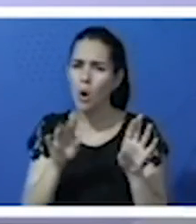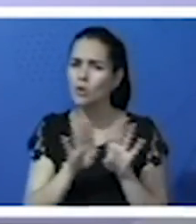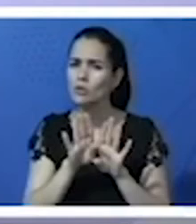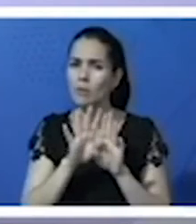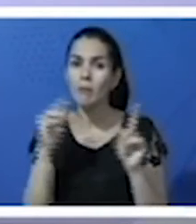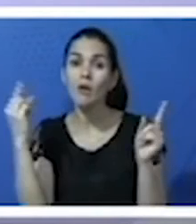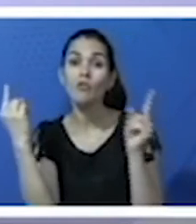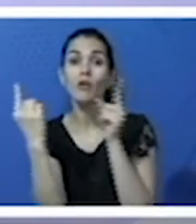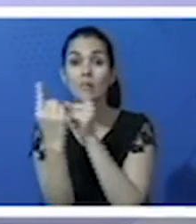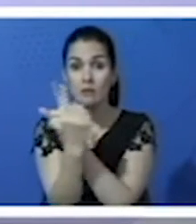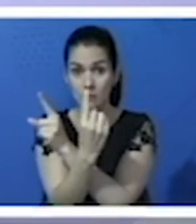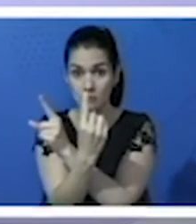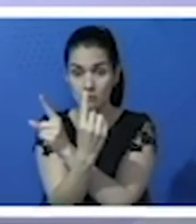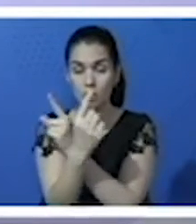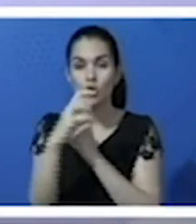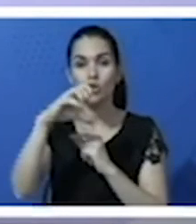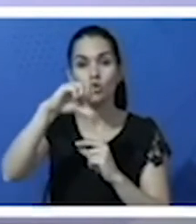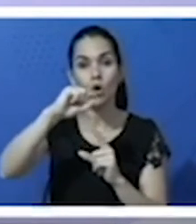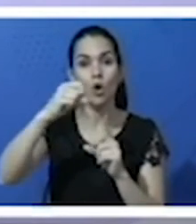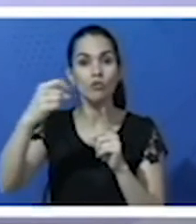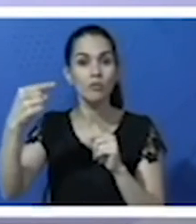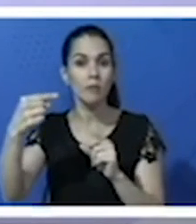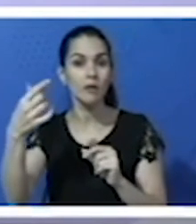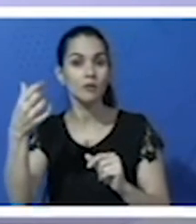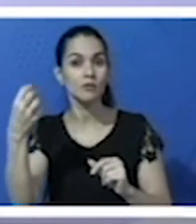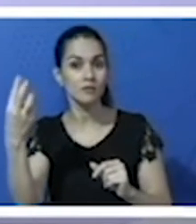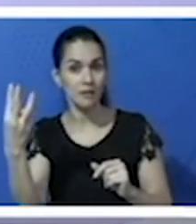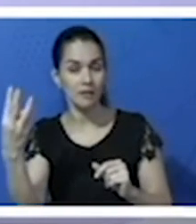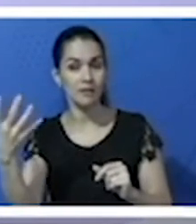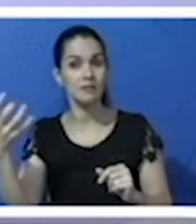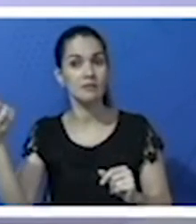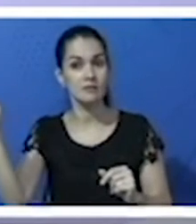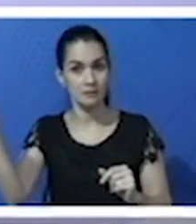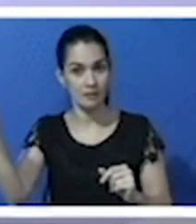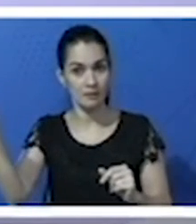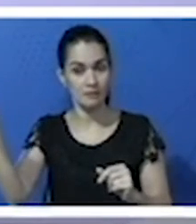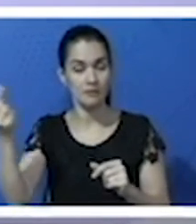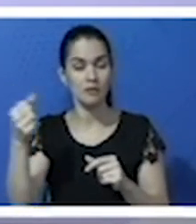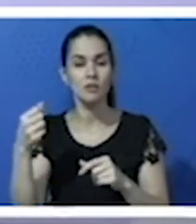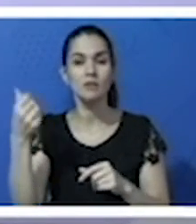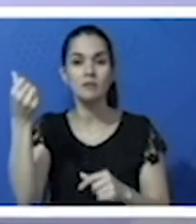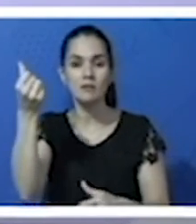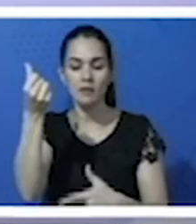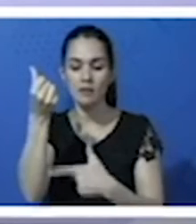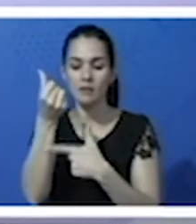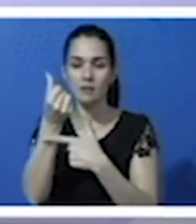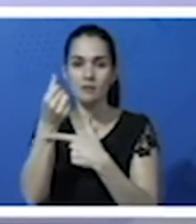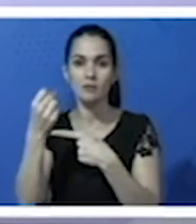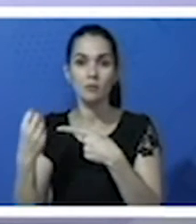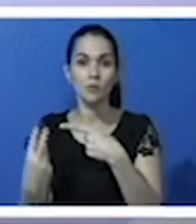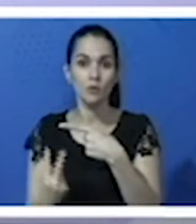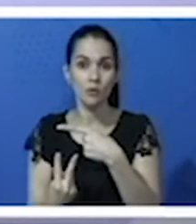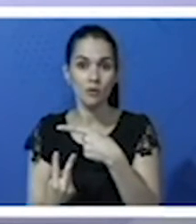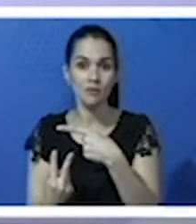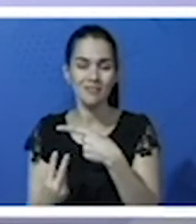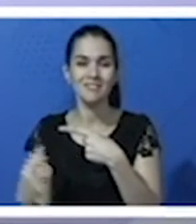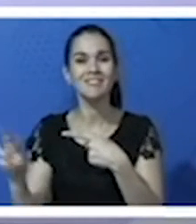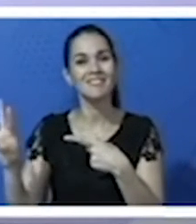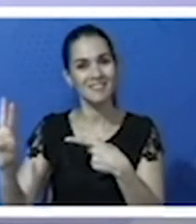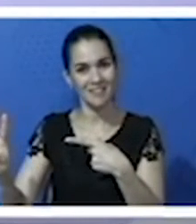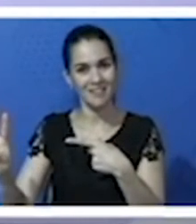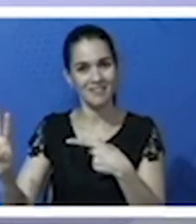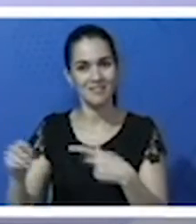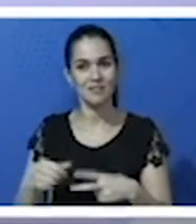fazer 9 menos 3 dá 6. Aí, 6 dividido por 2 dá 3. Esse é o valor